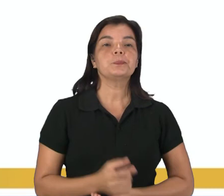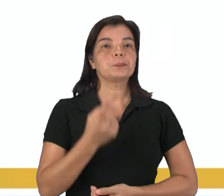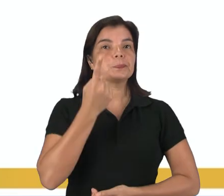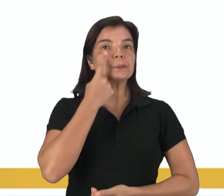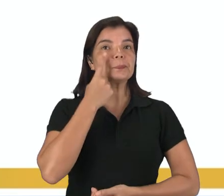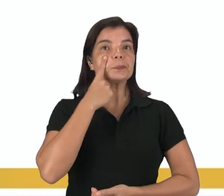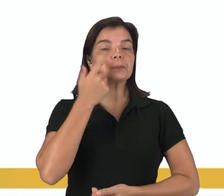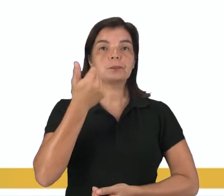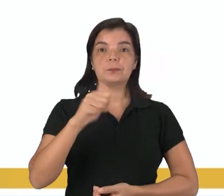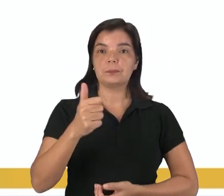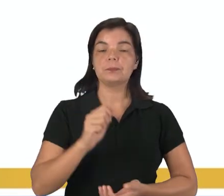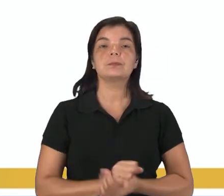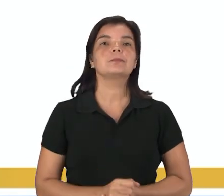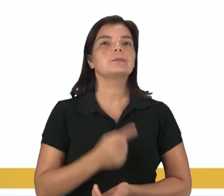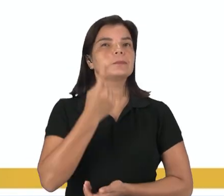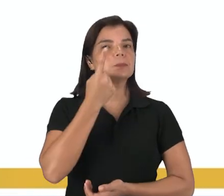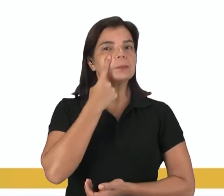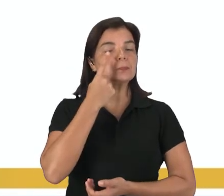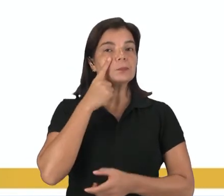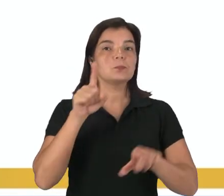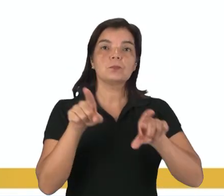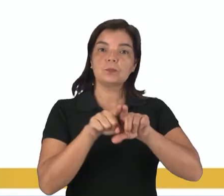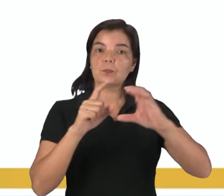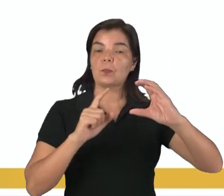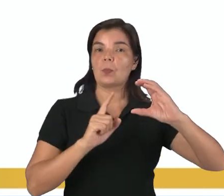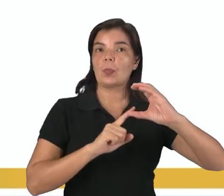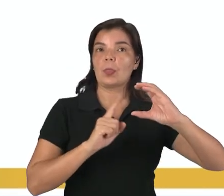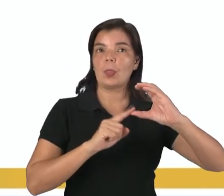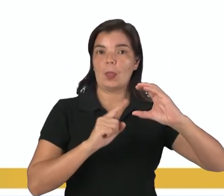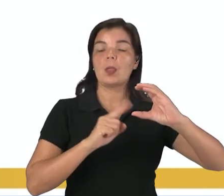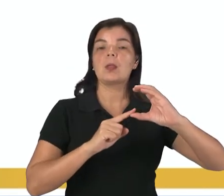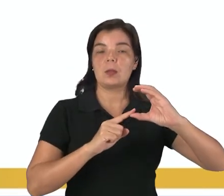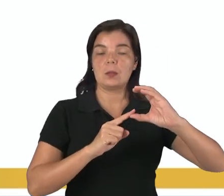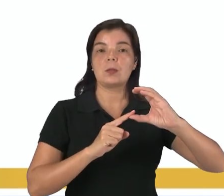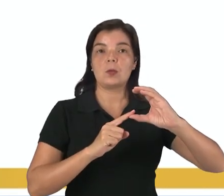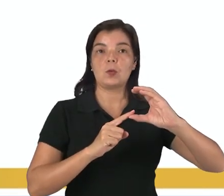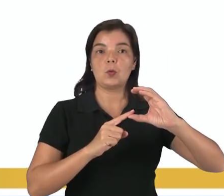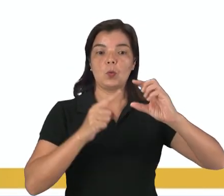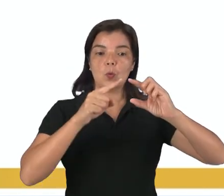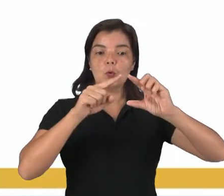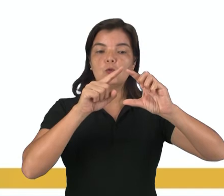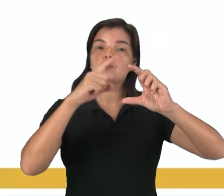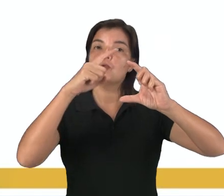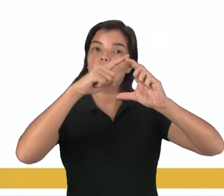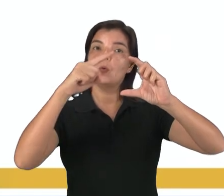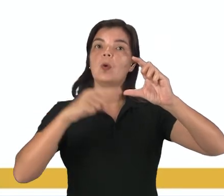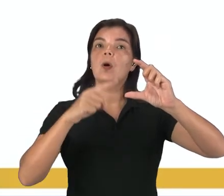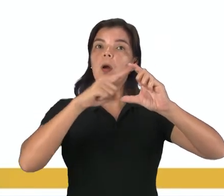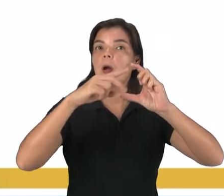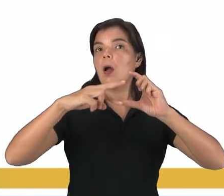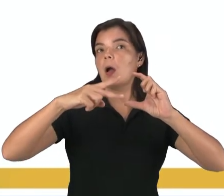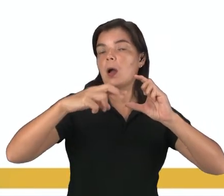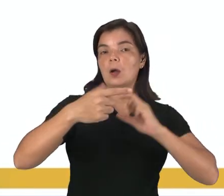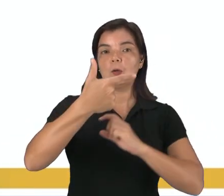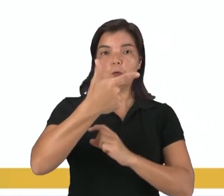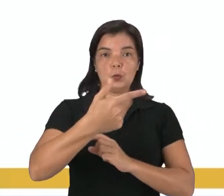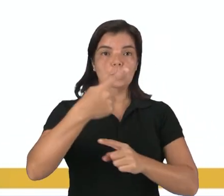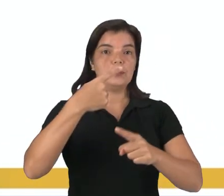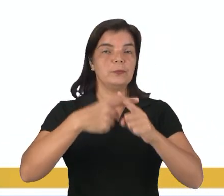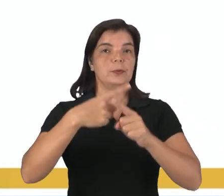então vamos analisar Observe que o Kun eu não tô aí né de uma circunferência =